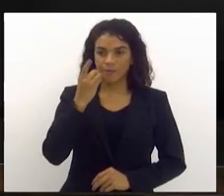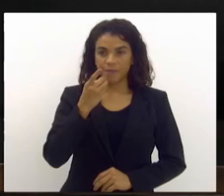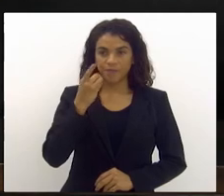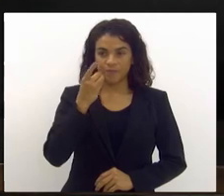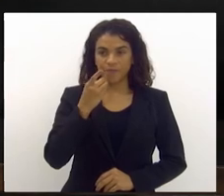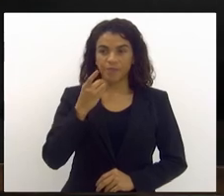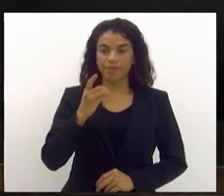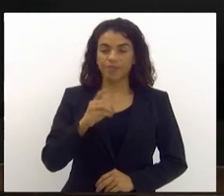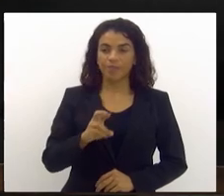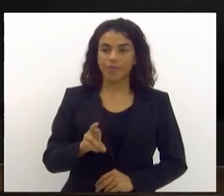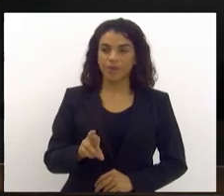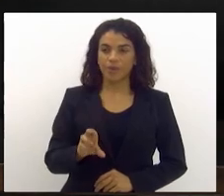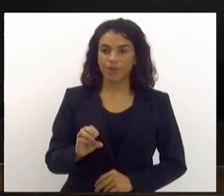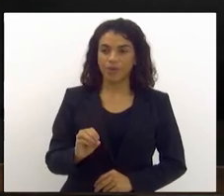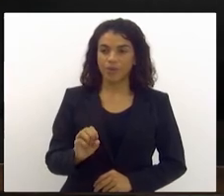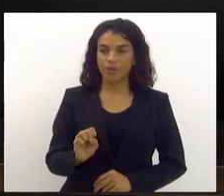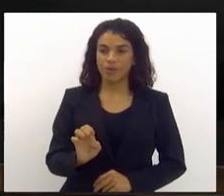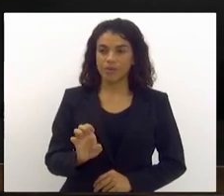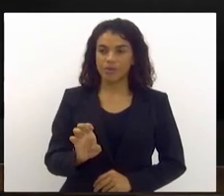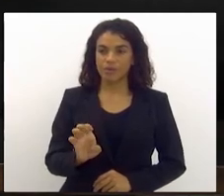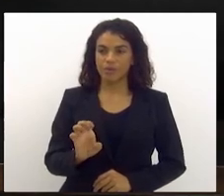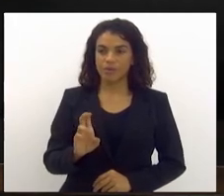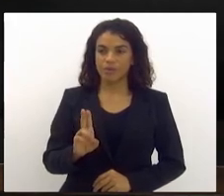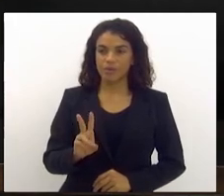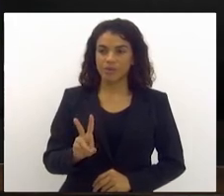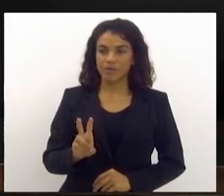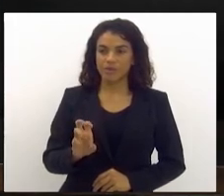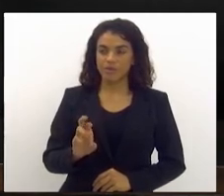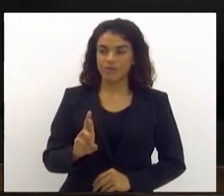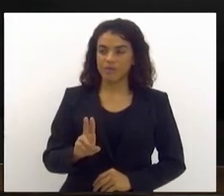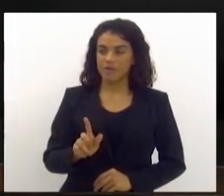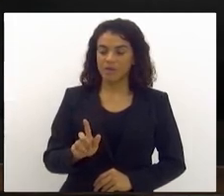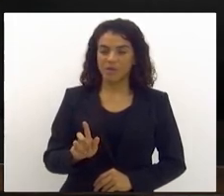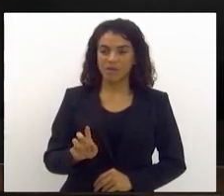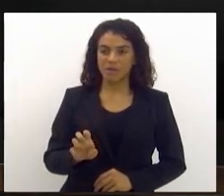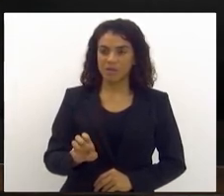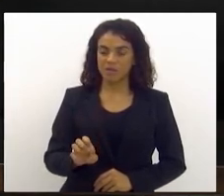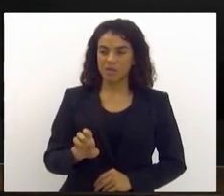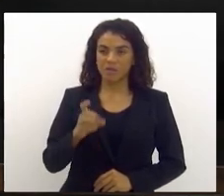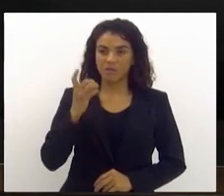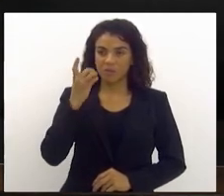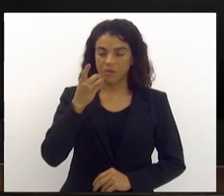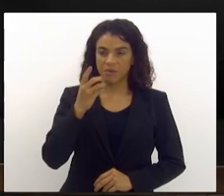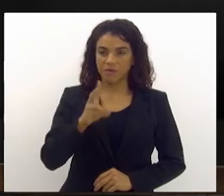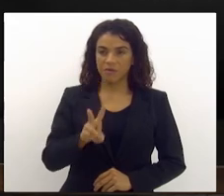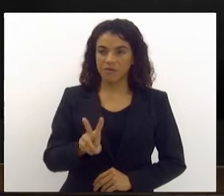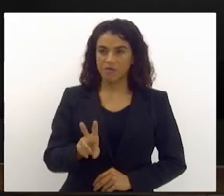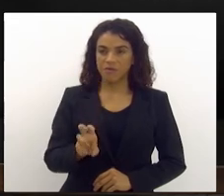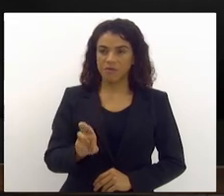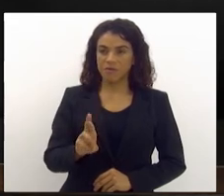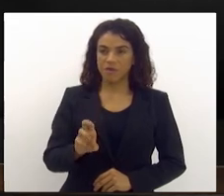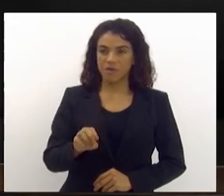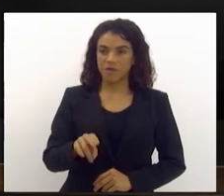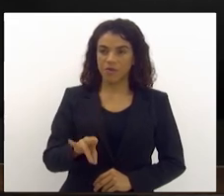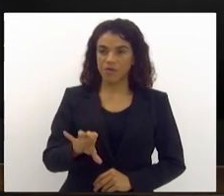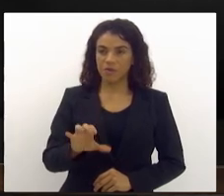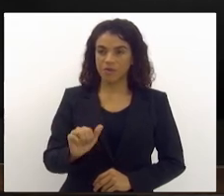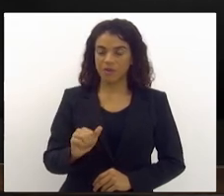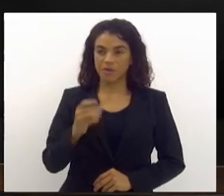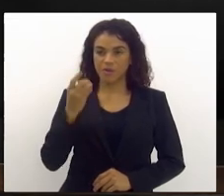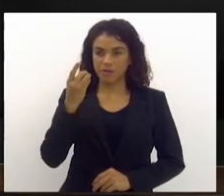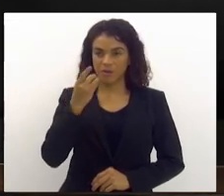deputado Rosenberg Reis, deputada Verônica Lima e